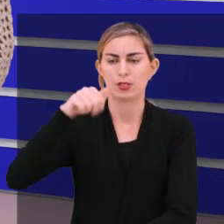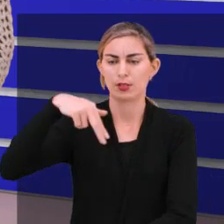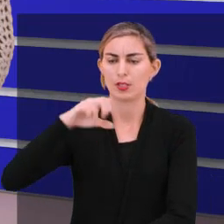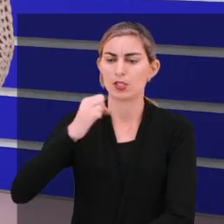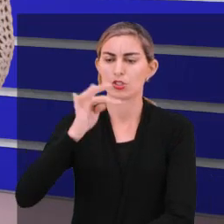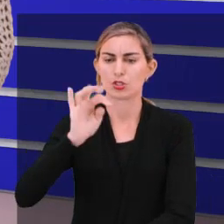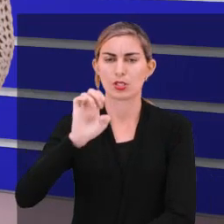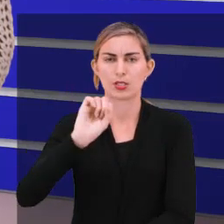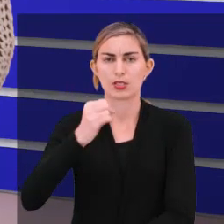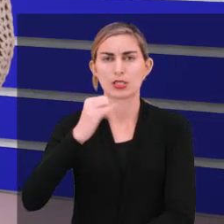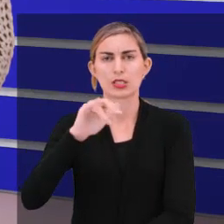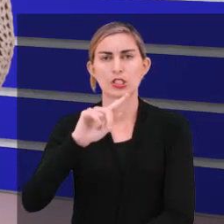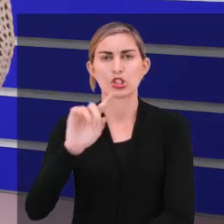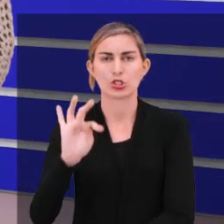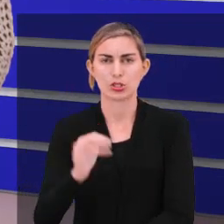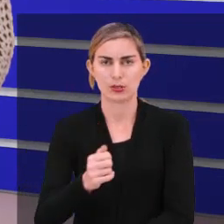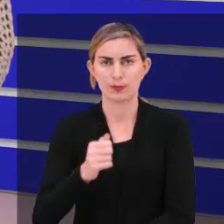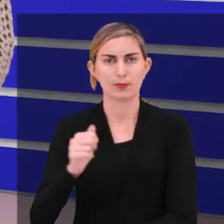plantão.